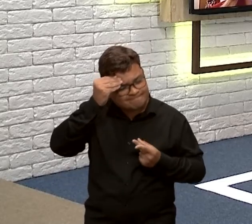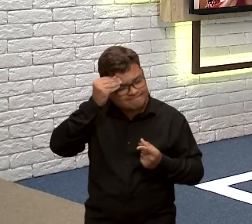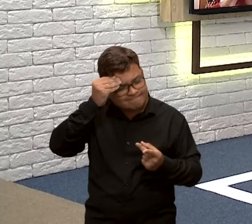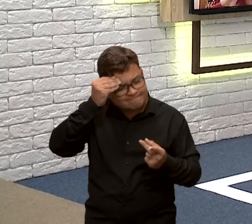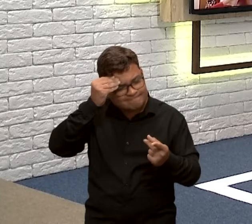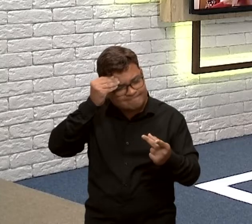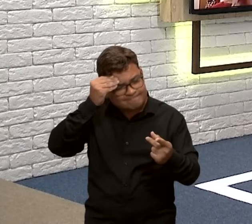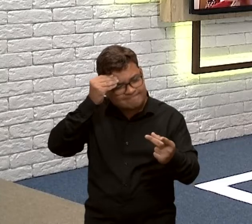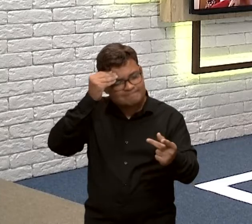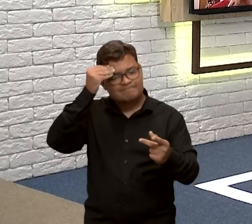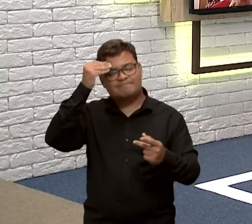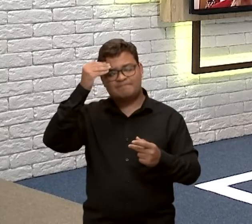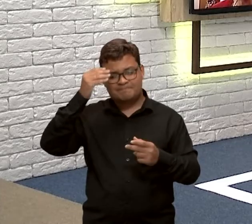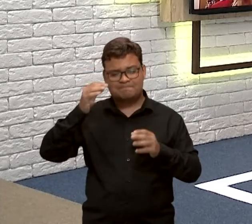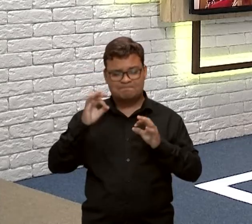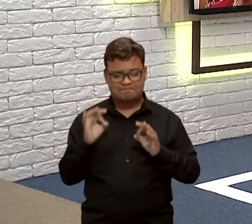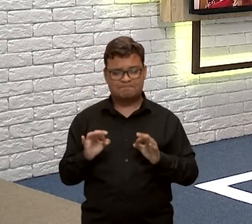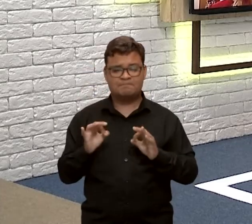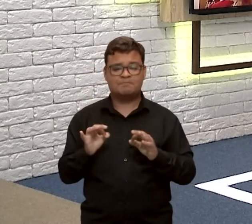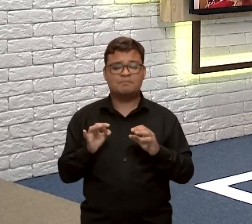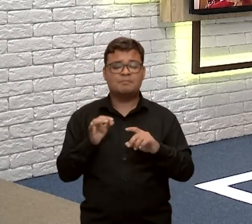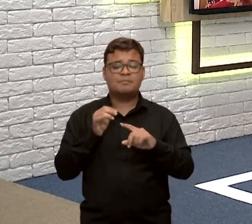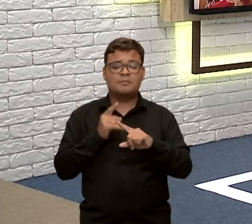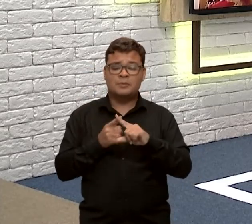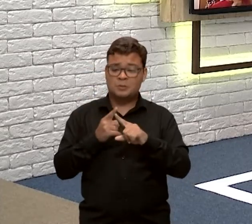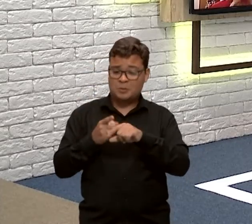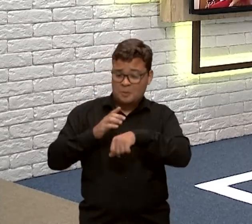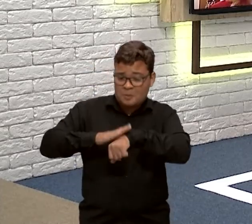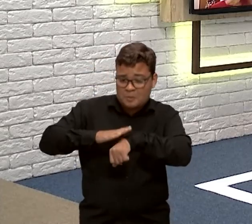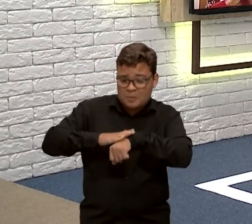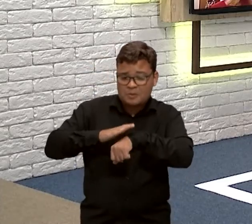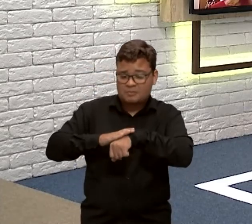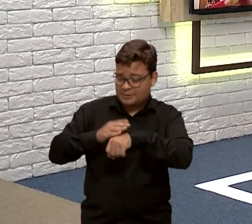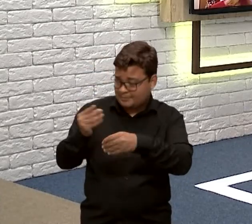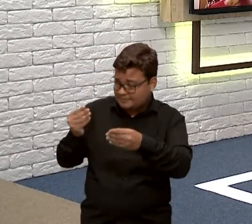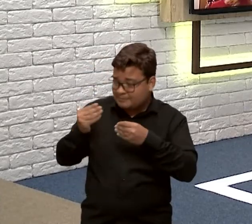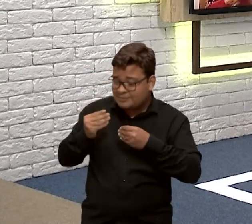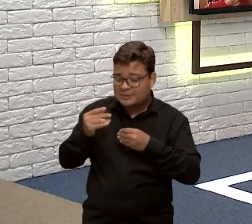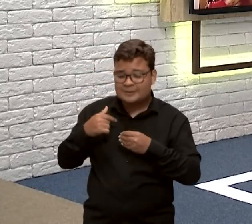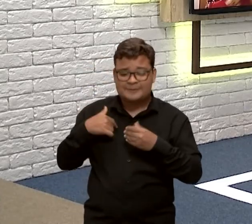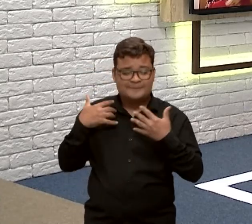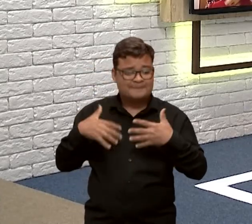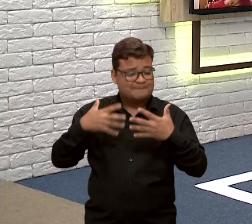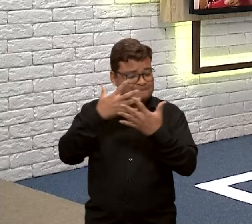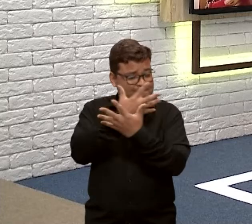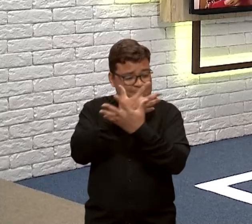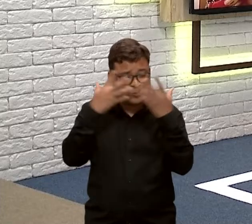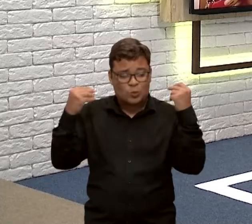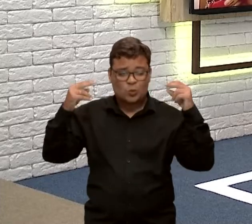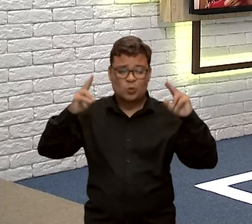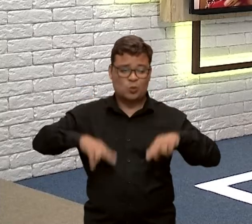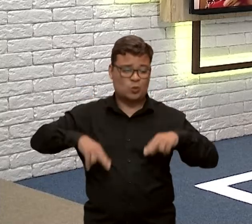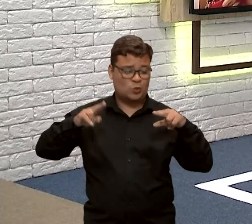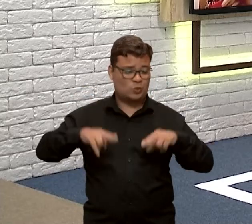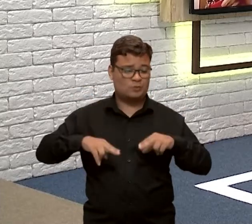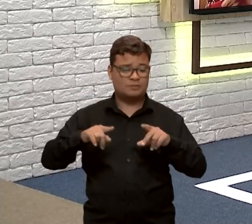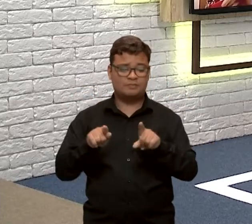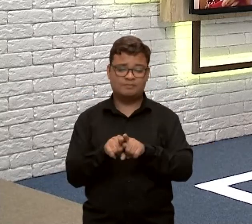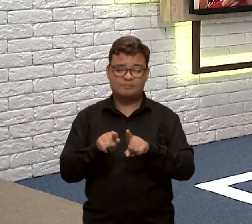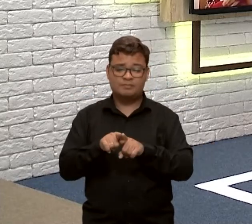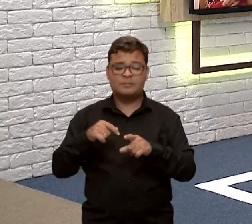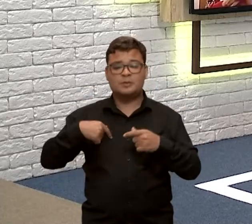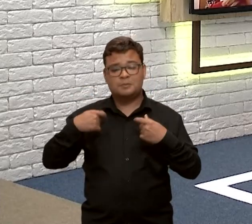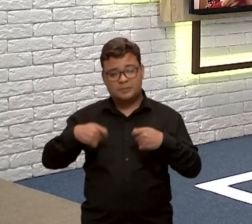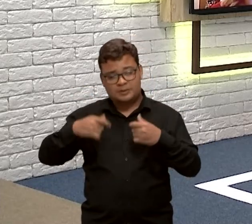na minha retina, momentos que me proporcionaram, que eu jamais vou esquecer. A mesma coisa, eu tenho que